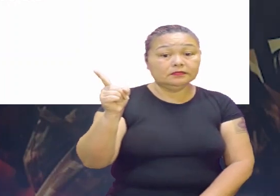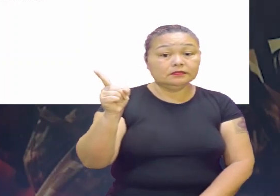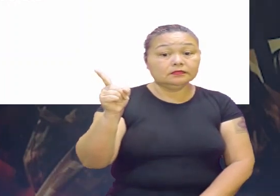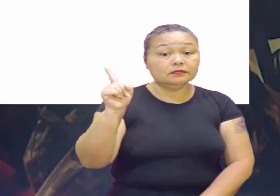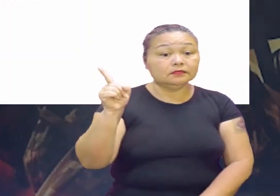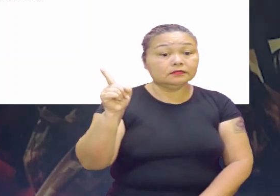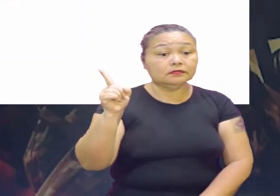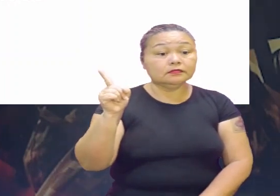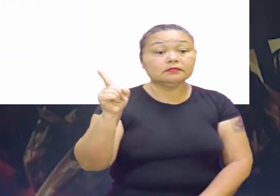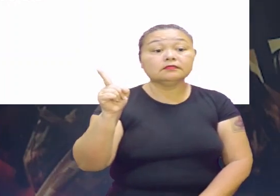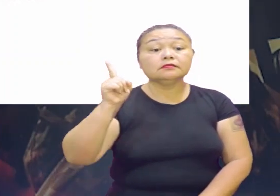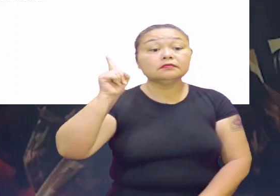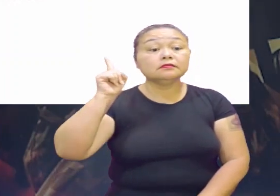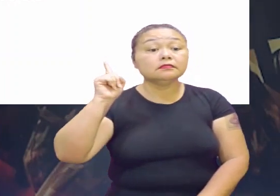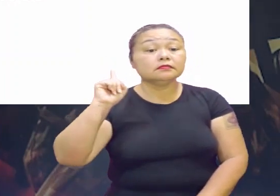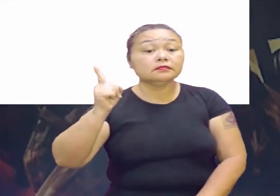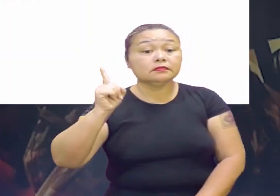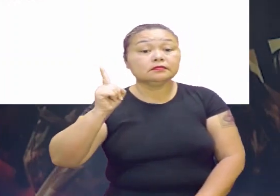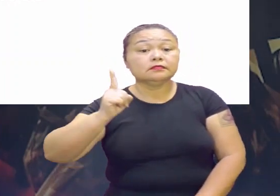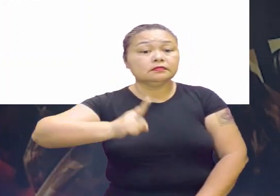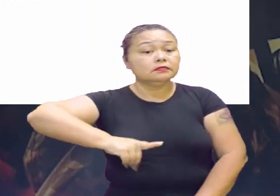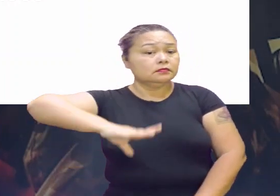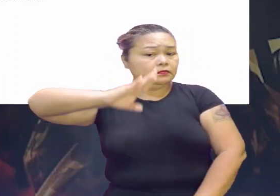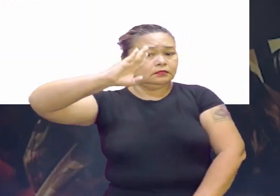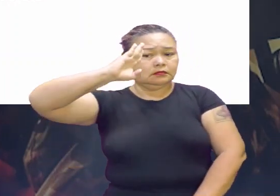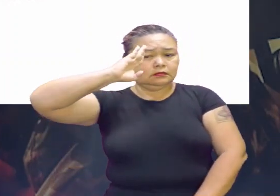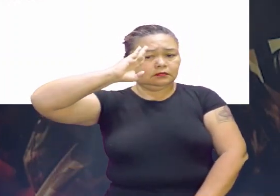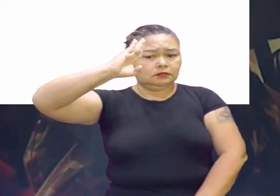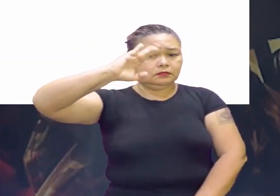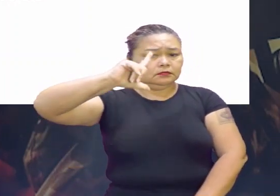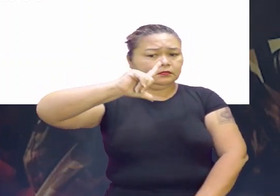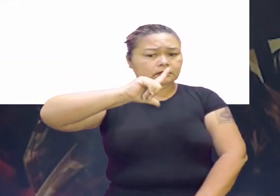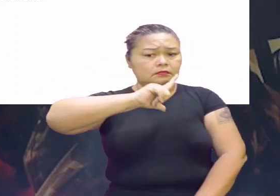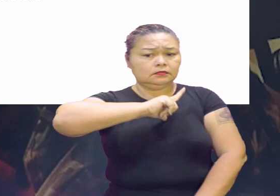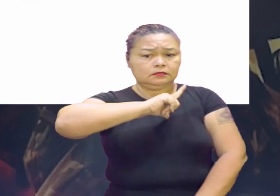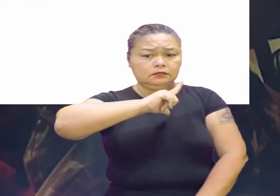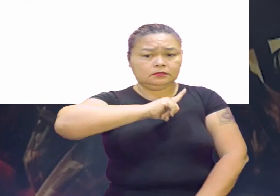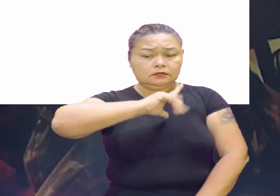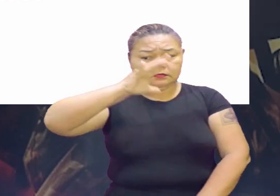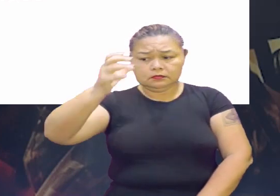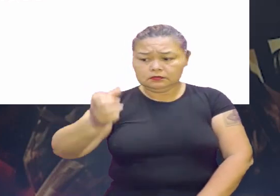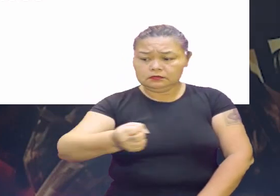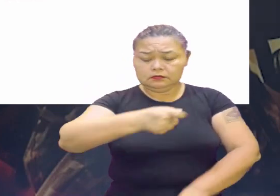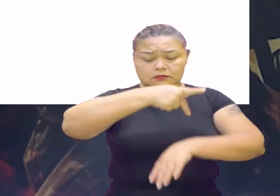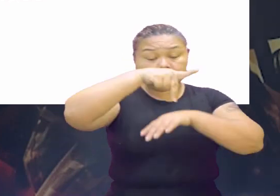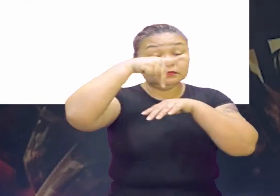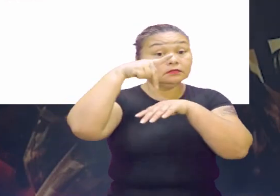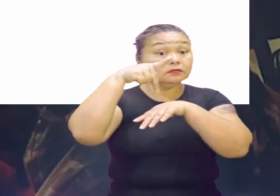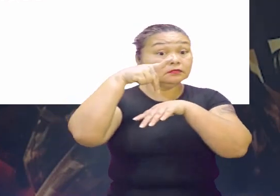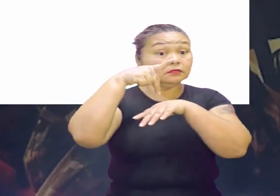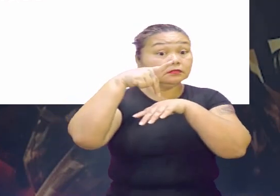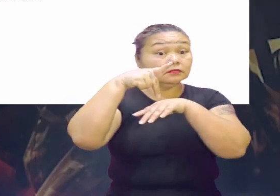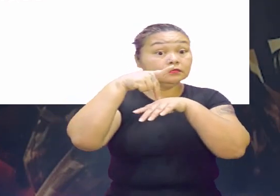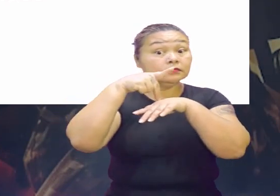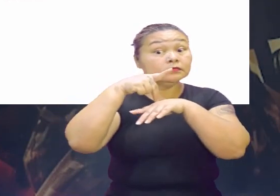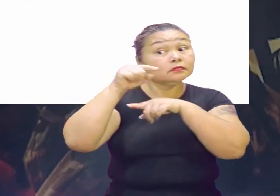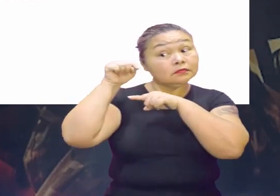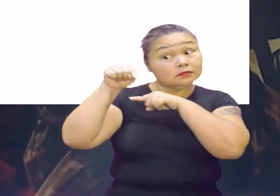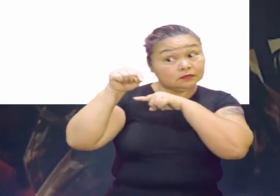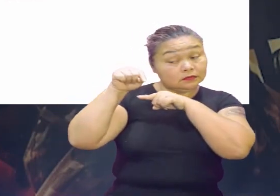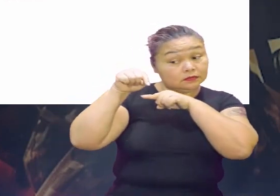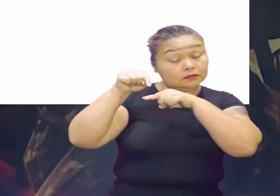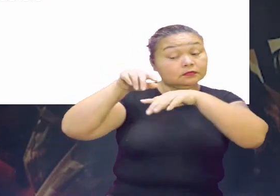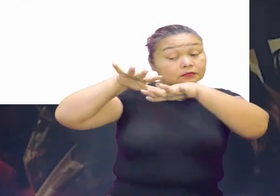Olha só o que disse aqui, ó. Os soldados tinham sido os salvadores da pátria. Para a